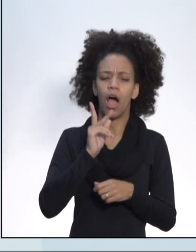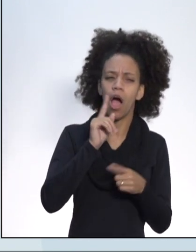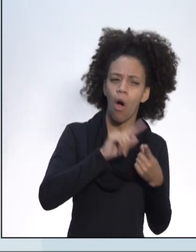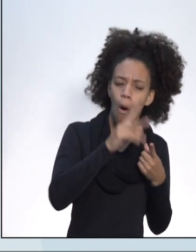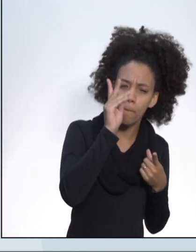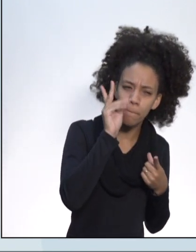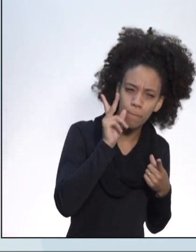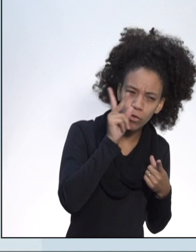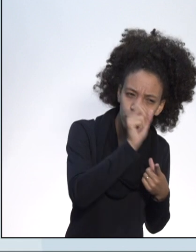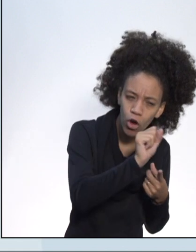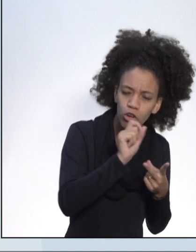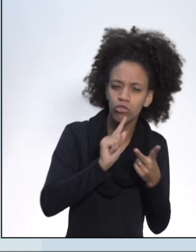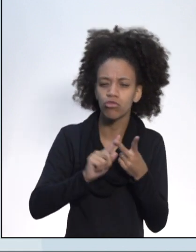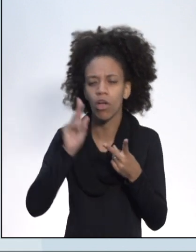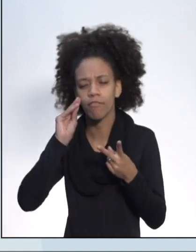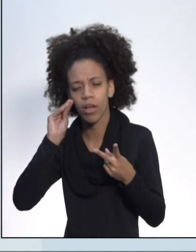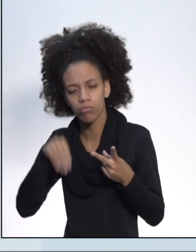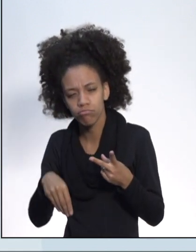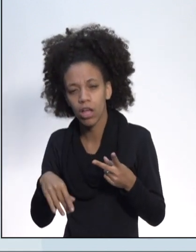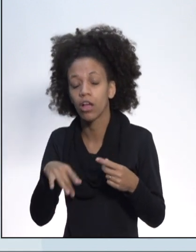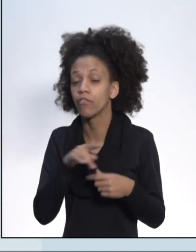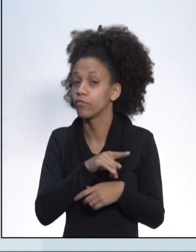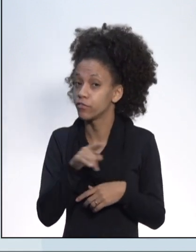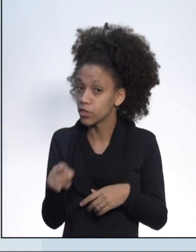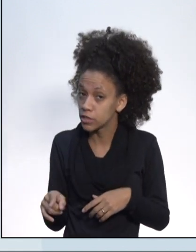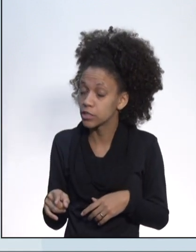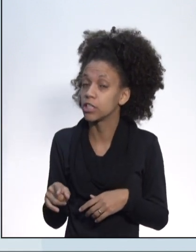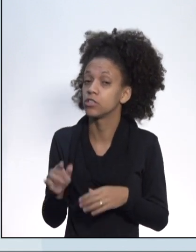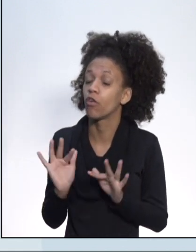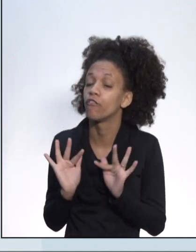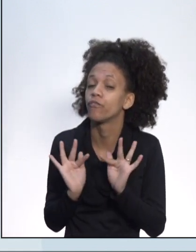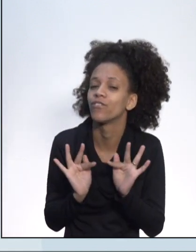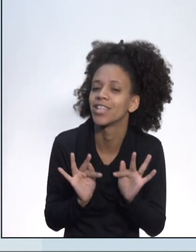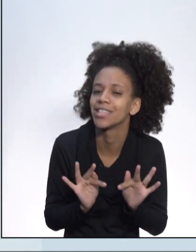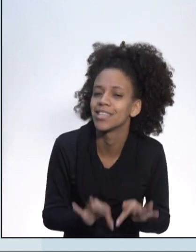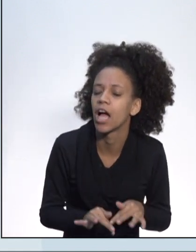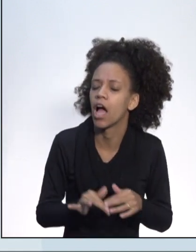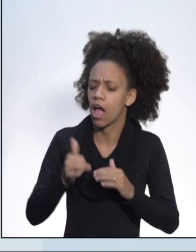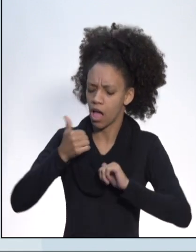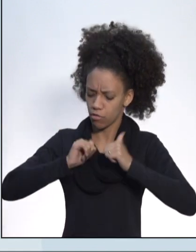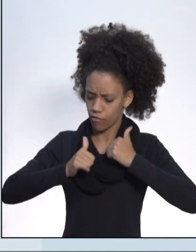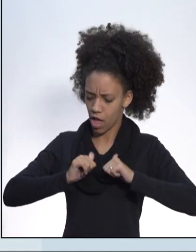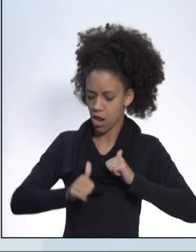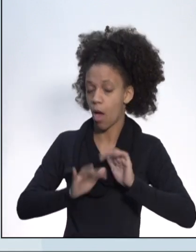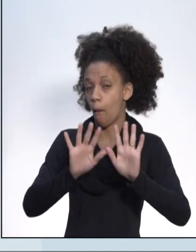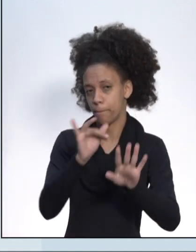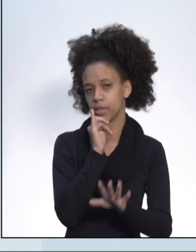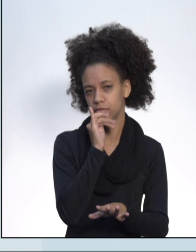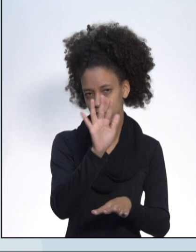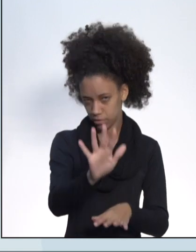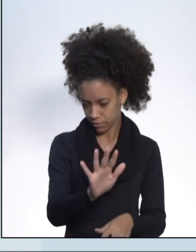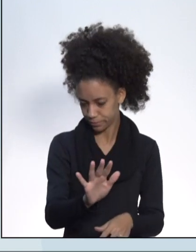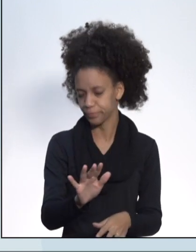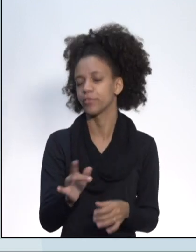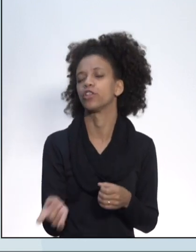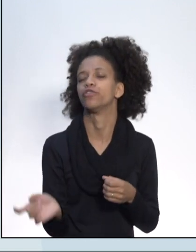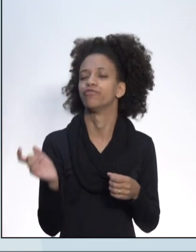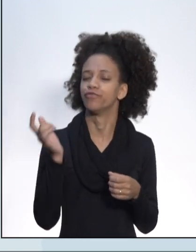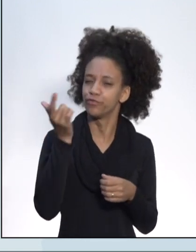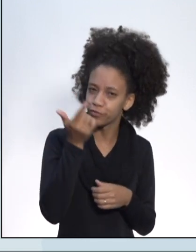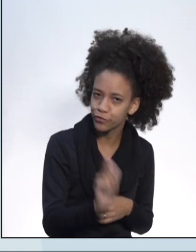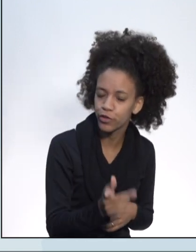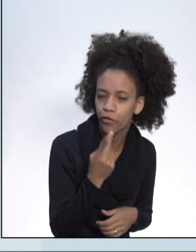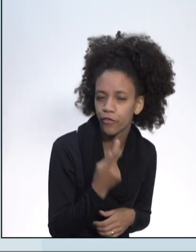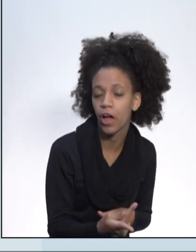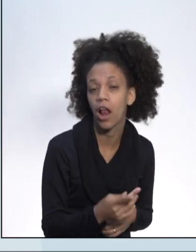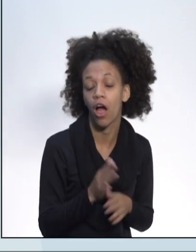tirar a fragilidade, vocês vão, ao final, autoavaliar. Então, por exemplo, trazer de novo o foco.